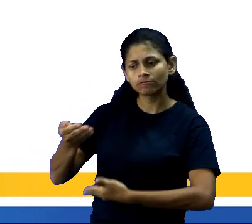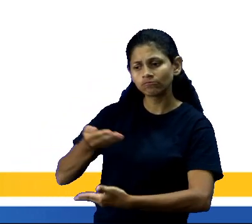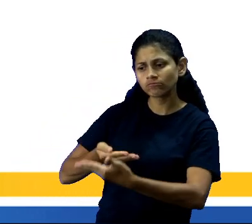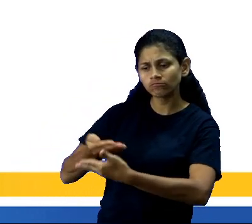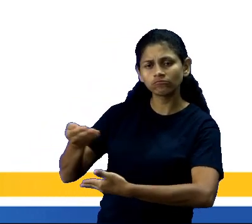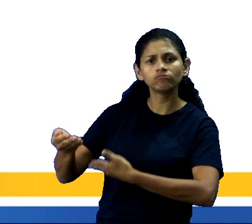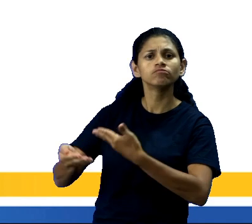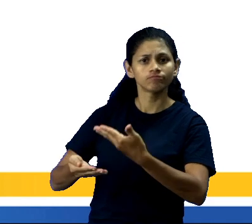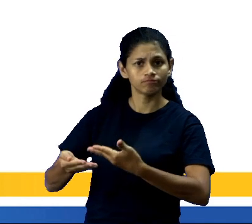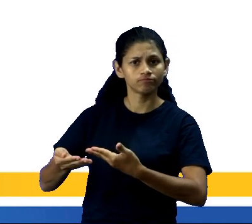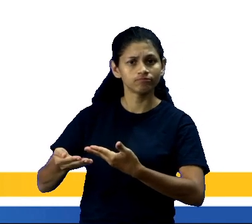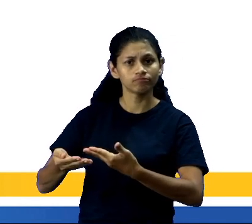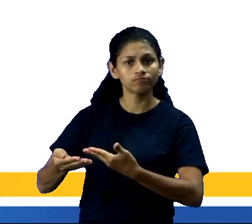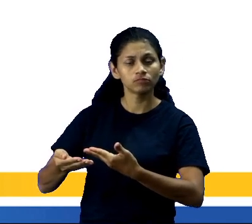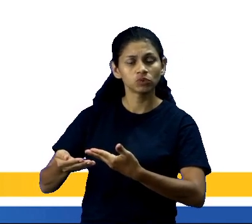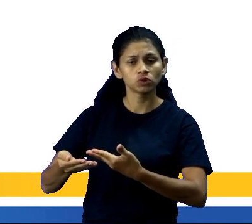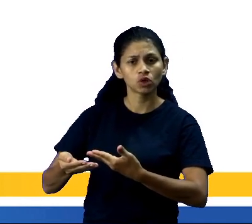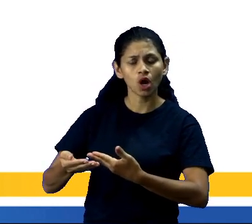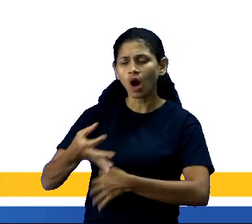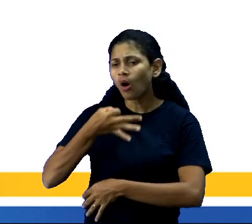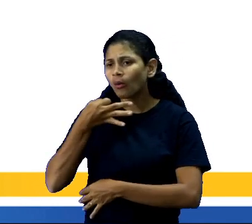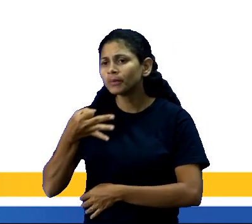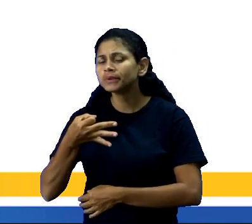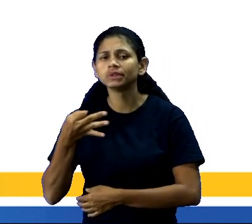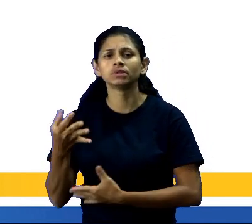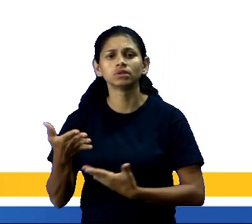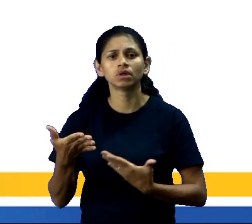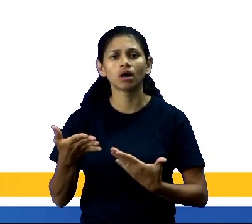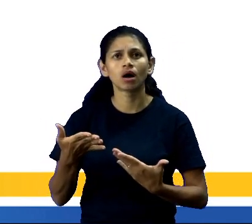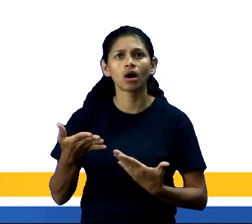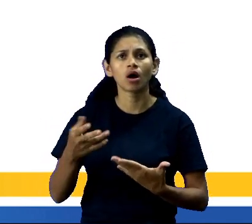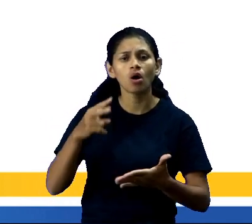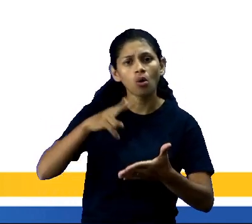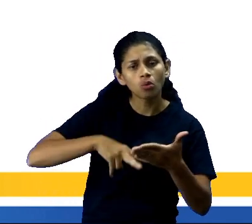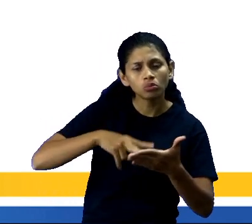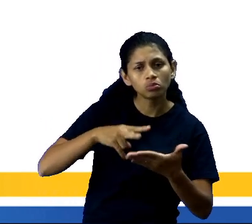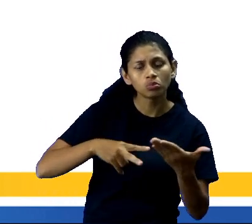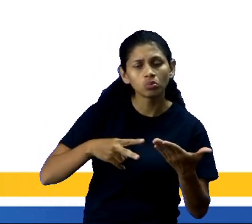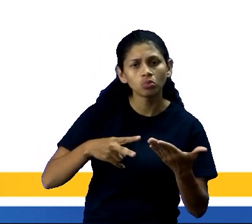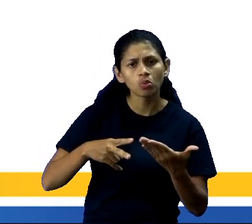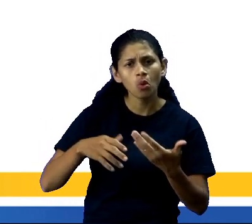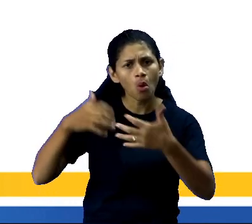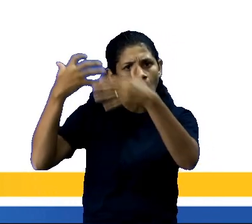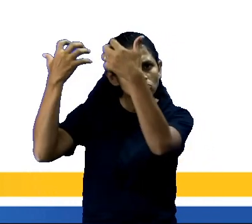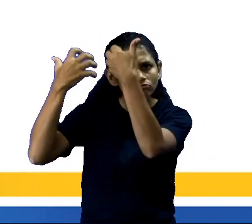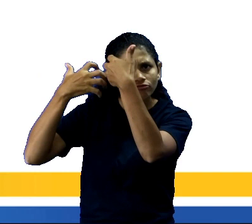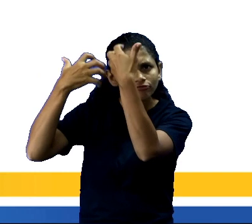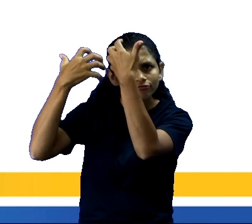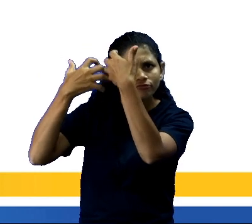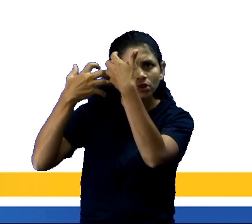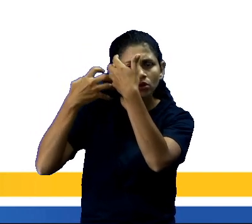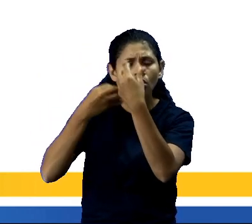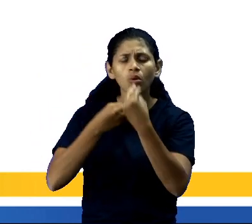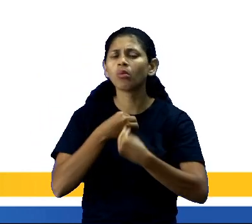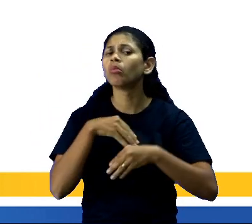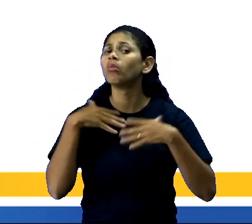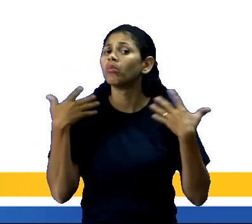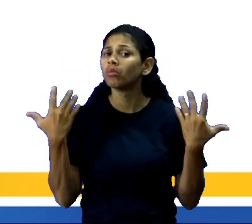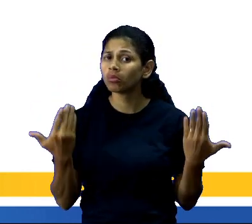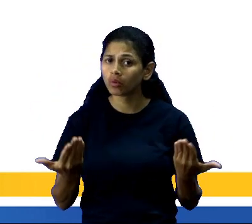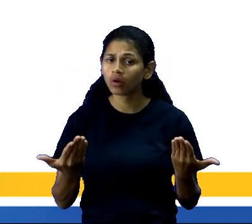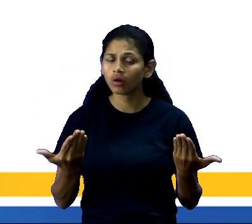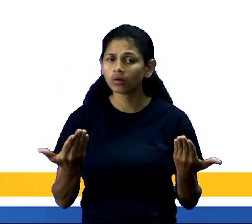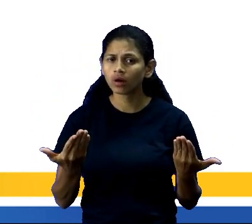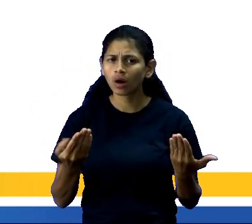também. O que ele está interpretando? Qual a visão dele? Né? Quais são as reflexões que aquela obra traz, aqueles personagens,